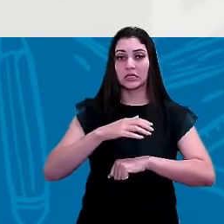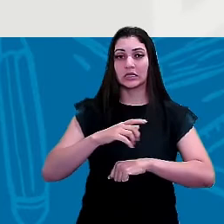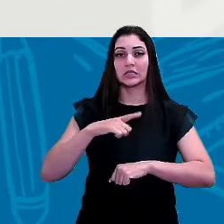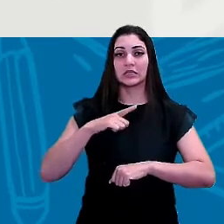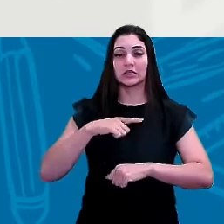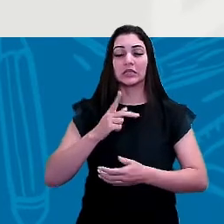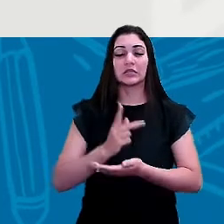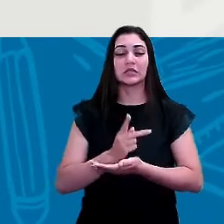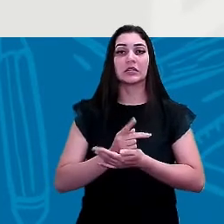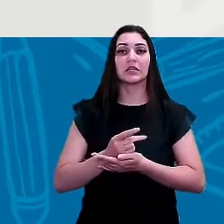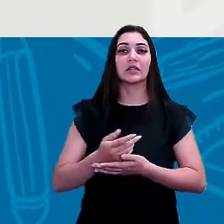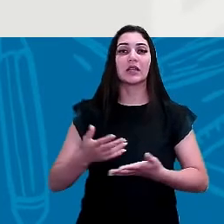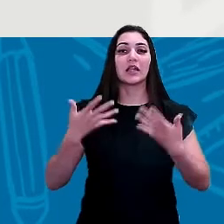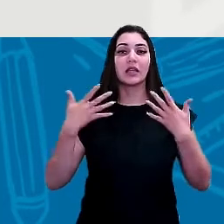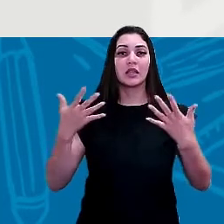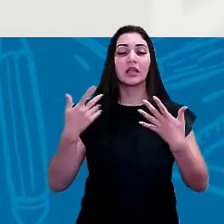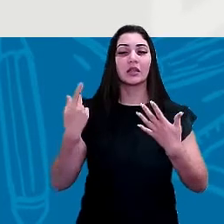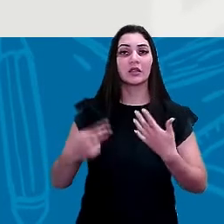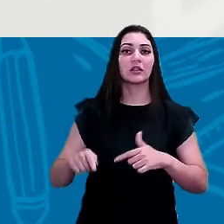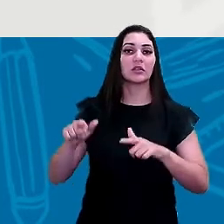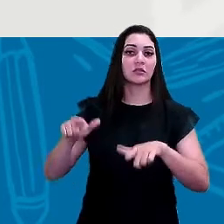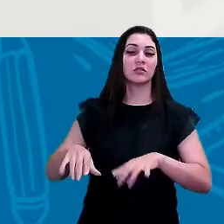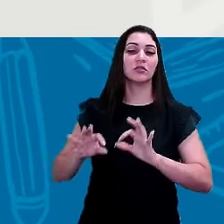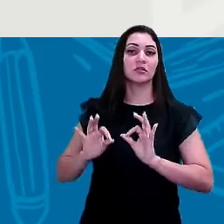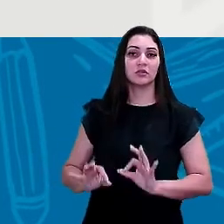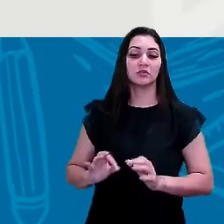quentes nessas regiões, certo?